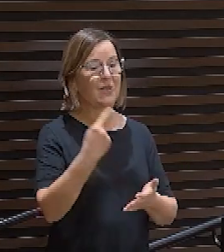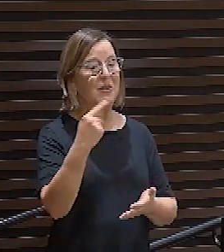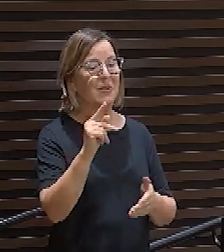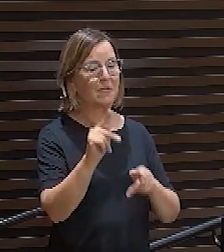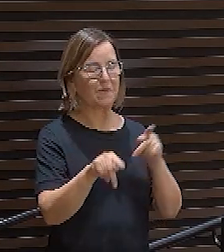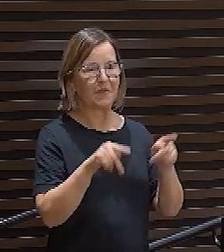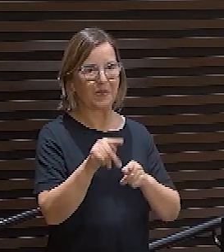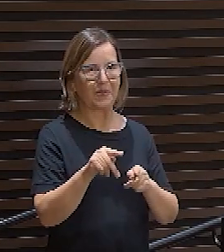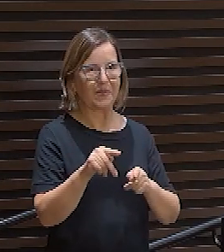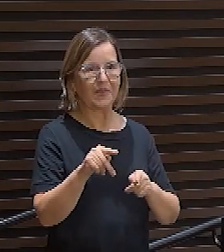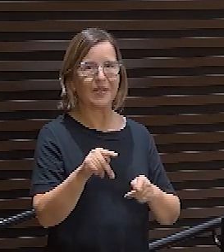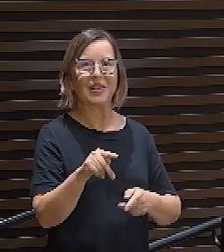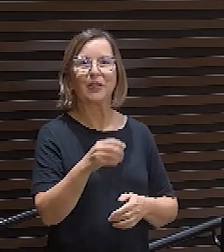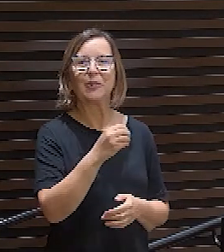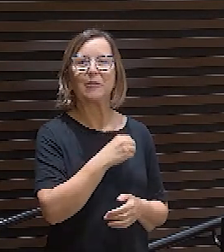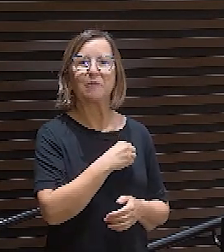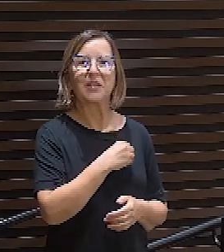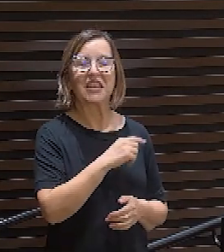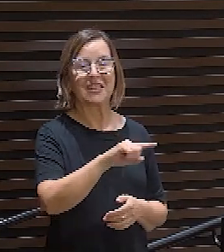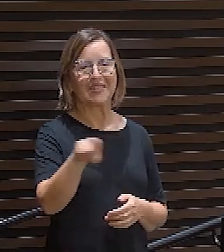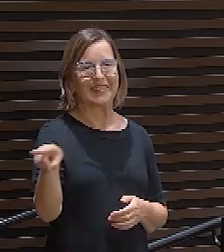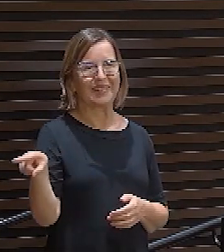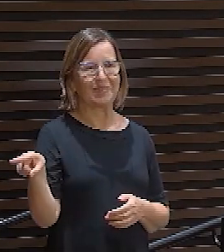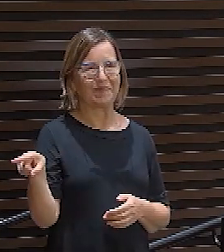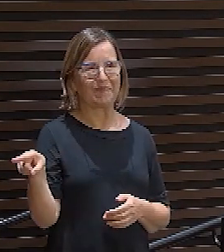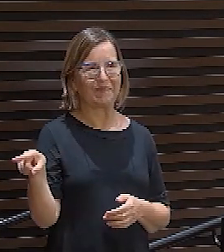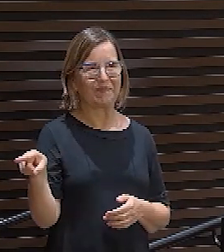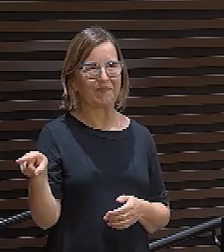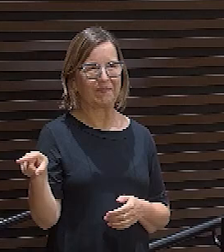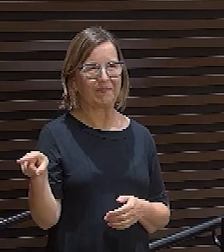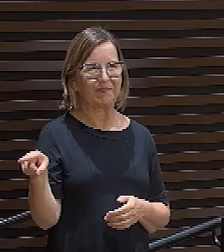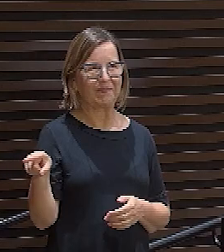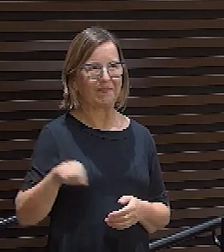povo dos pecados deles.